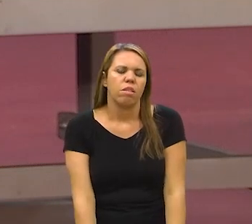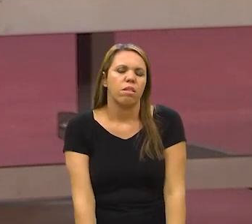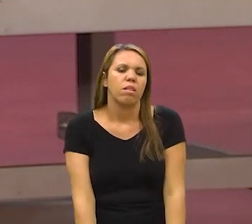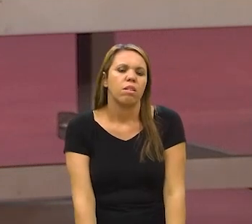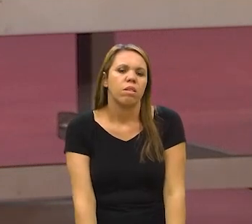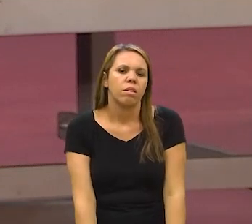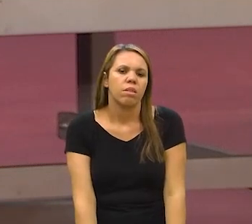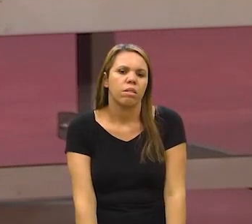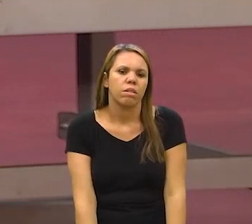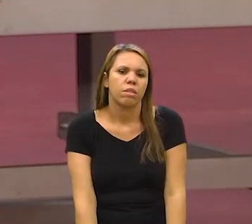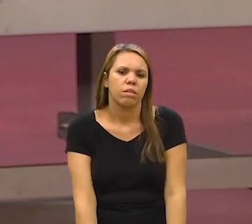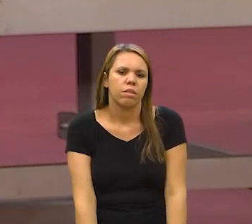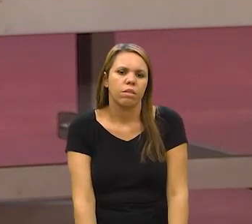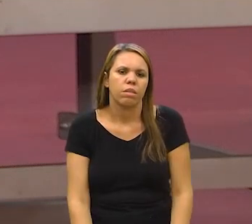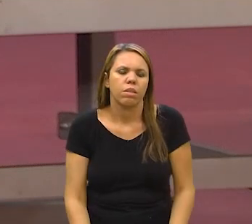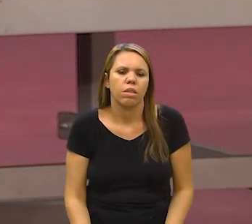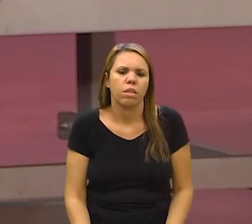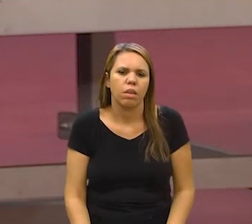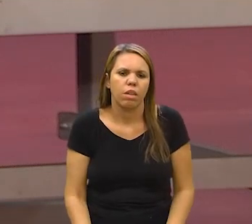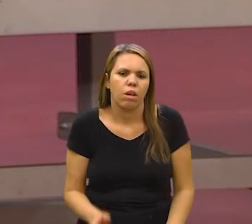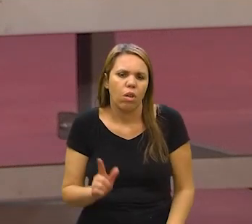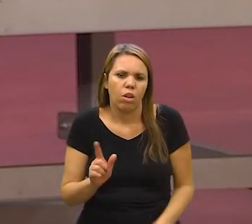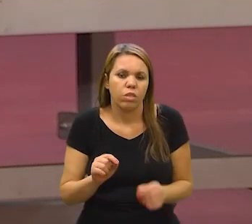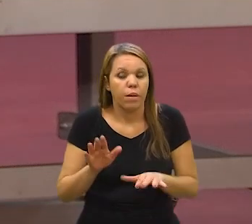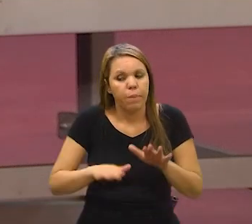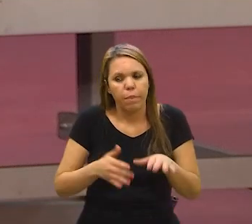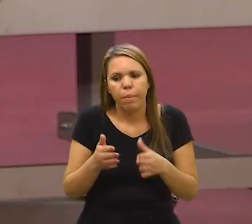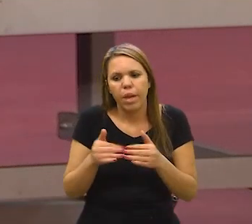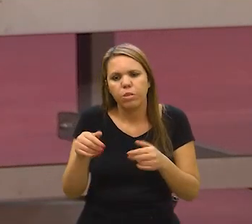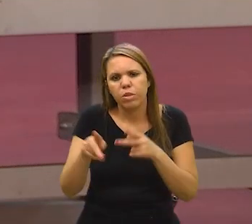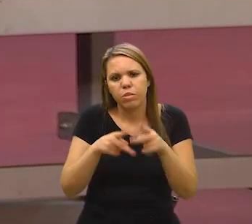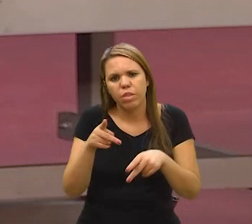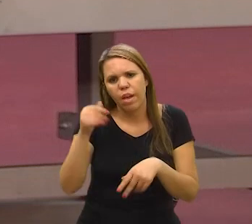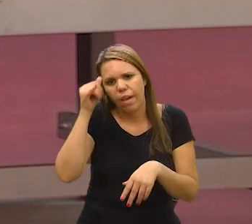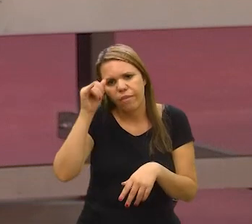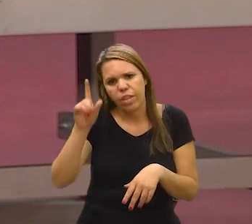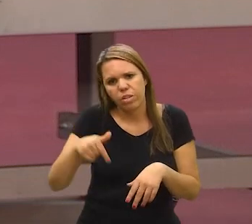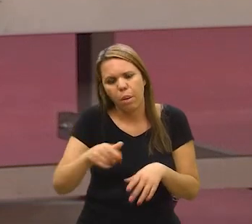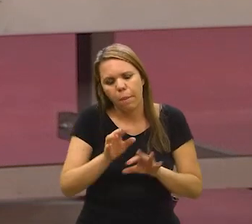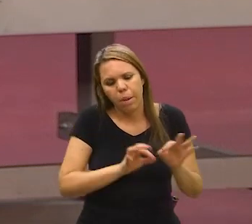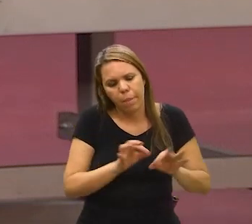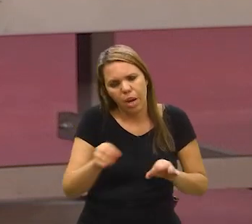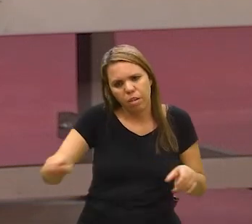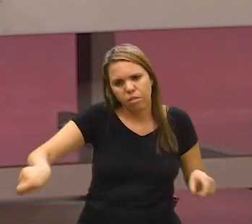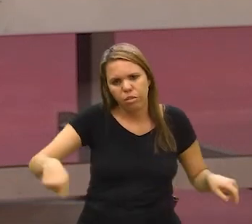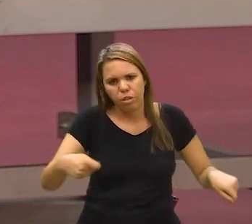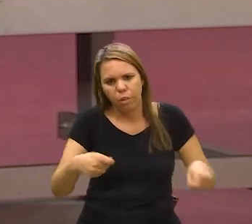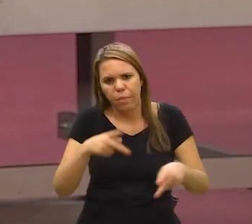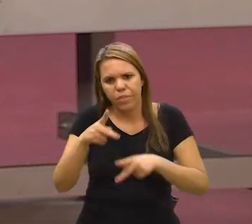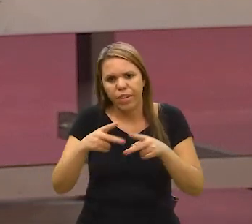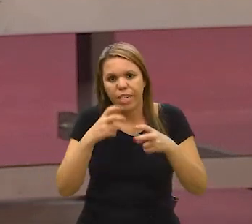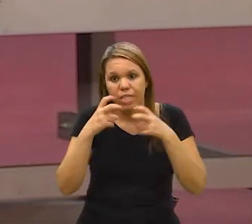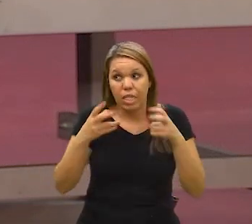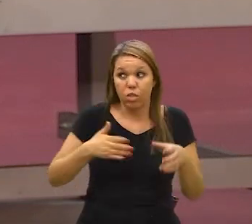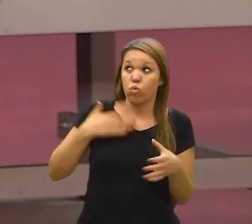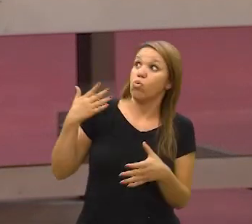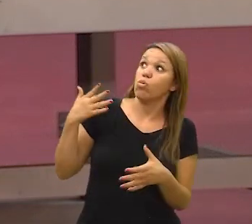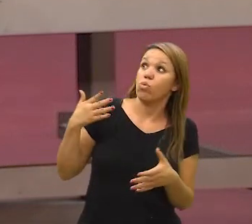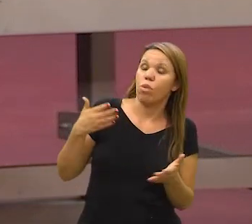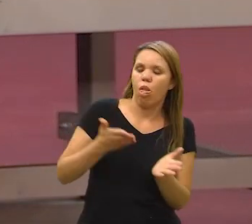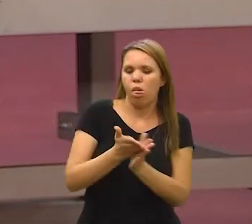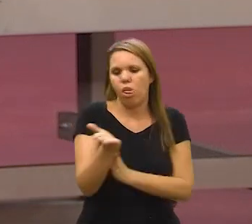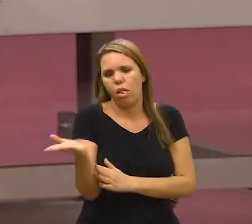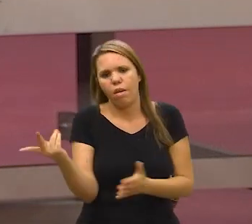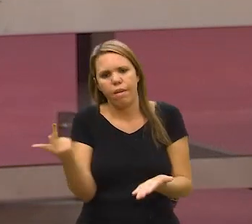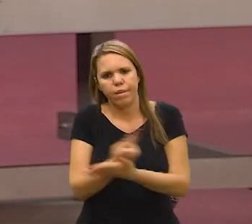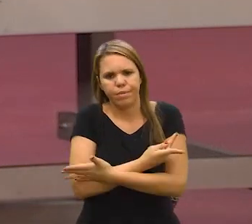É assim, né? É lógico que você pede que evite isso no meio do ponto. Por exemplo, um atleta está preparado para sacar e alguém grita, pode ser que ele assuste